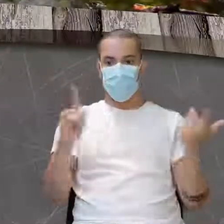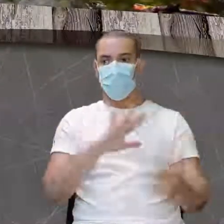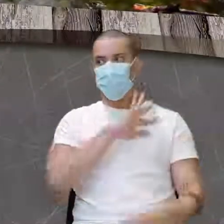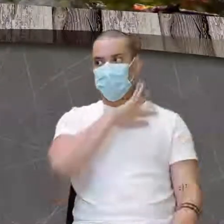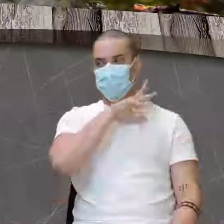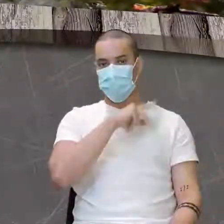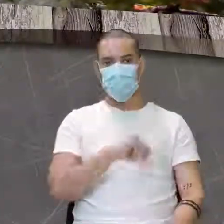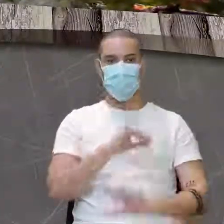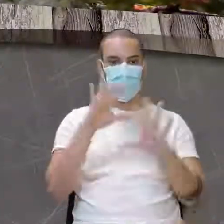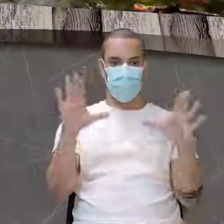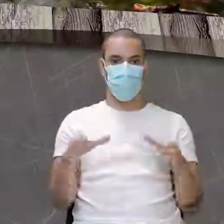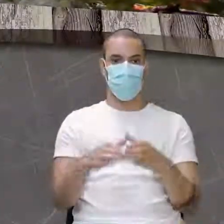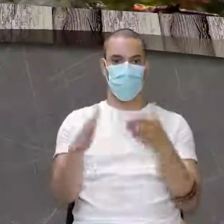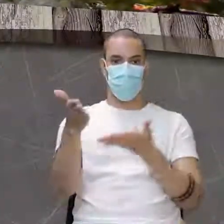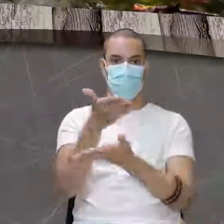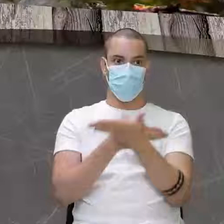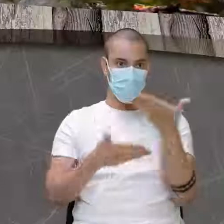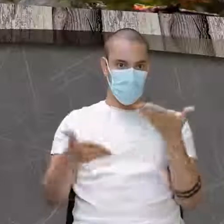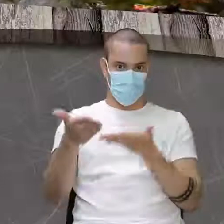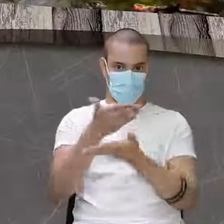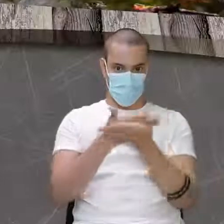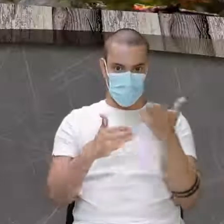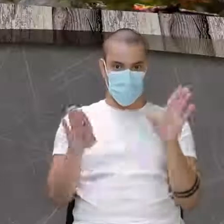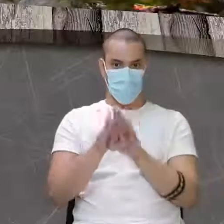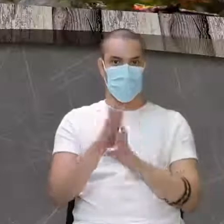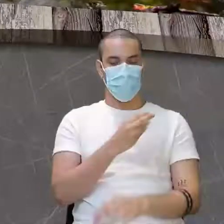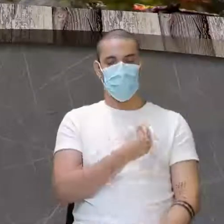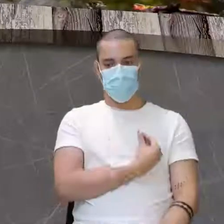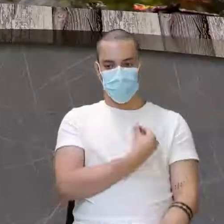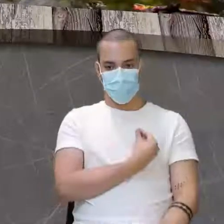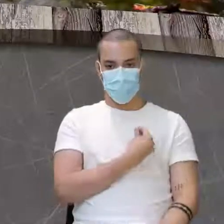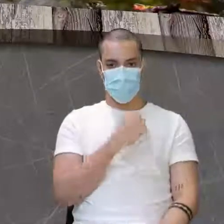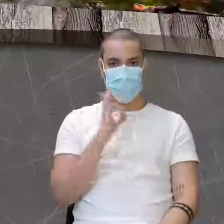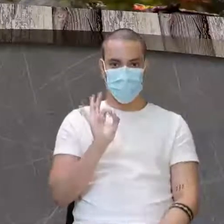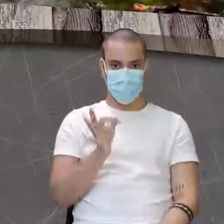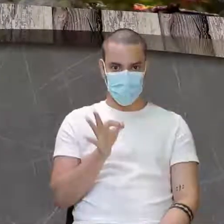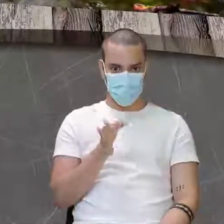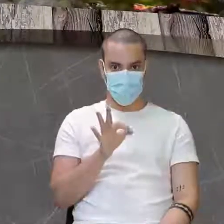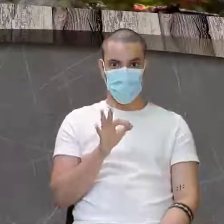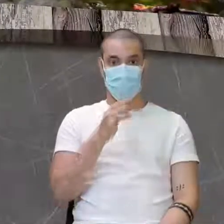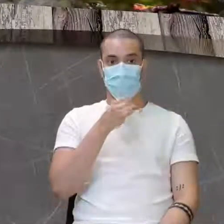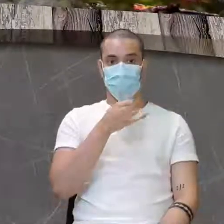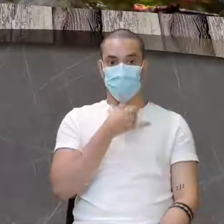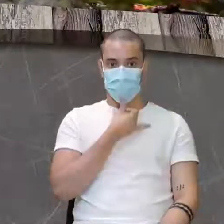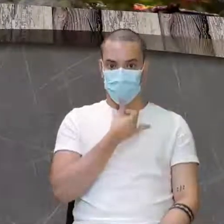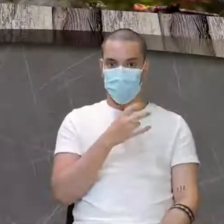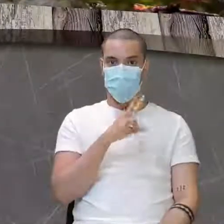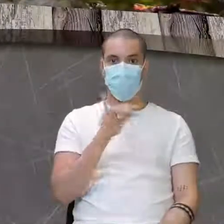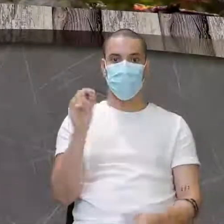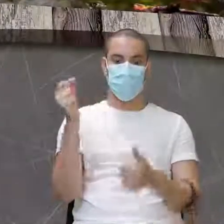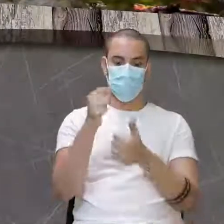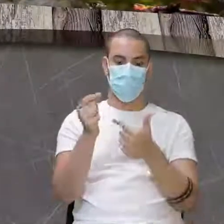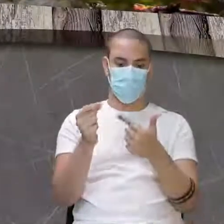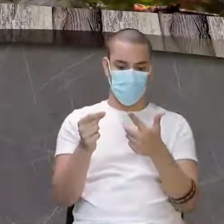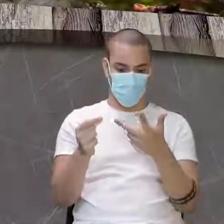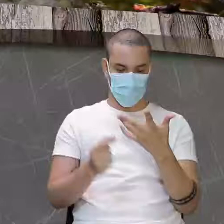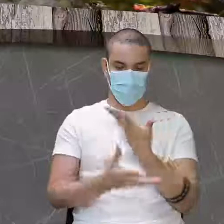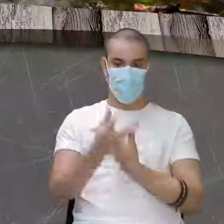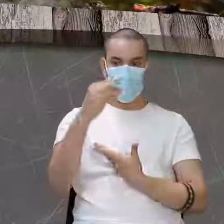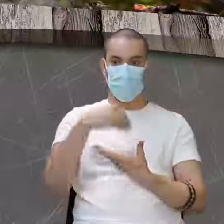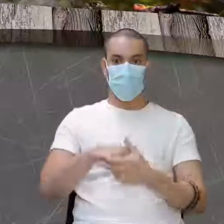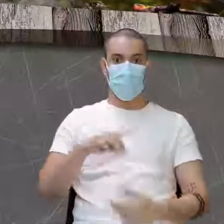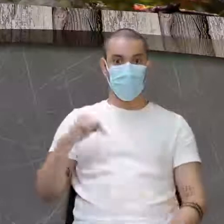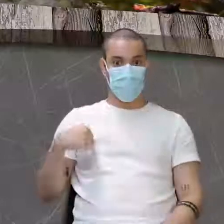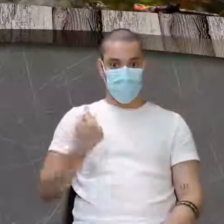animais, em interação e na sua sobrevivência, tá bom? E que, infelizmente, vão ter fatores externos aí,